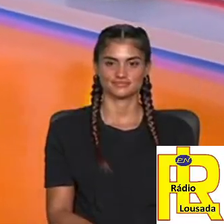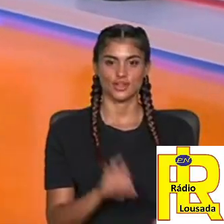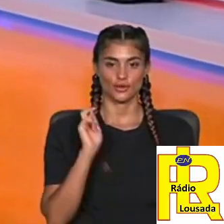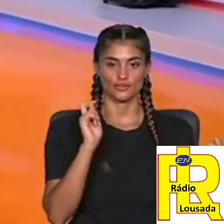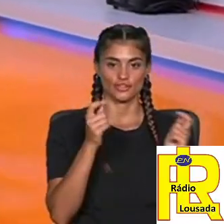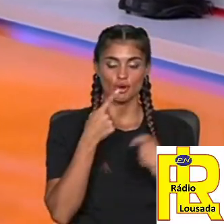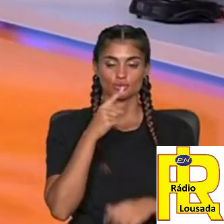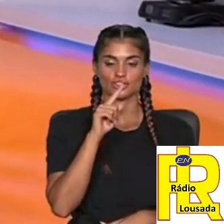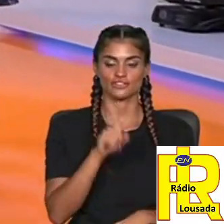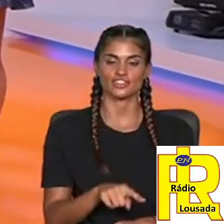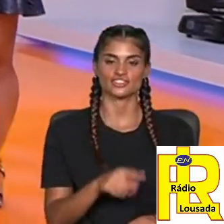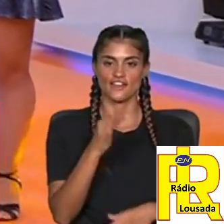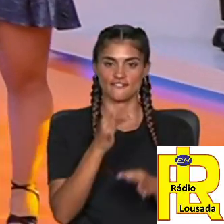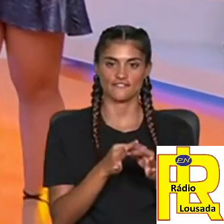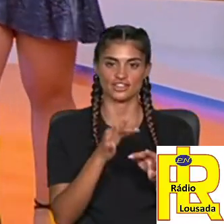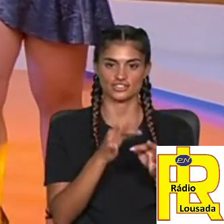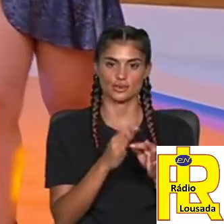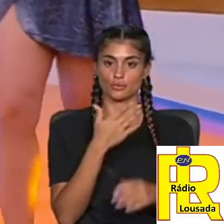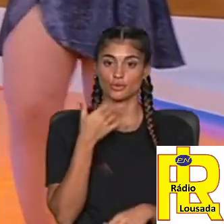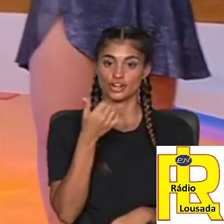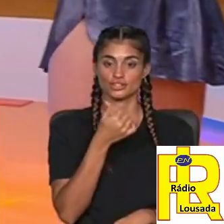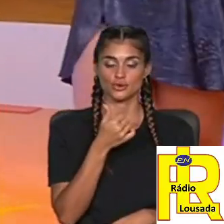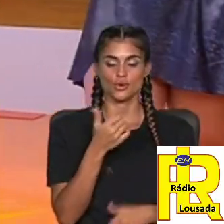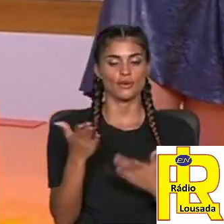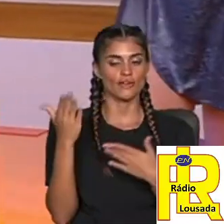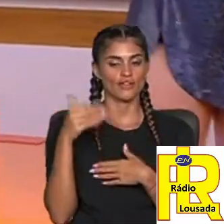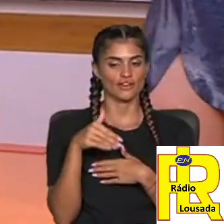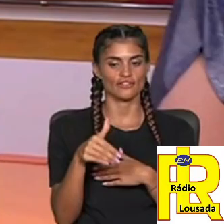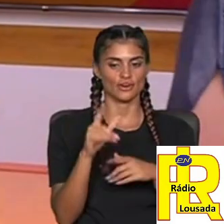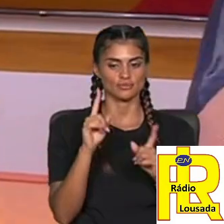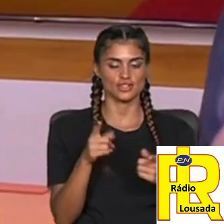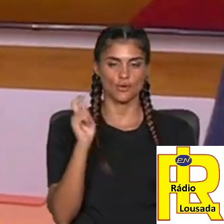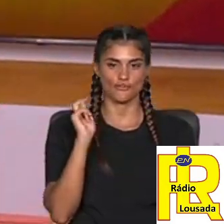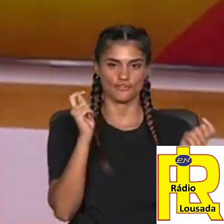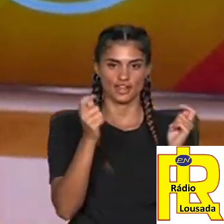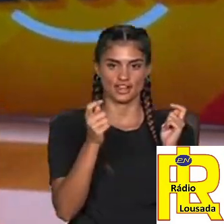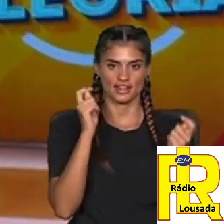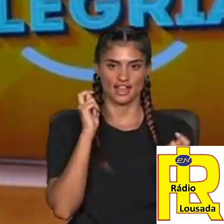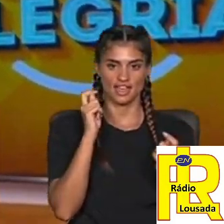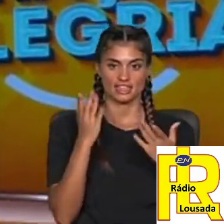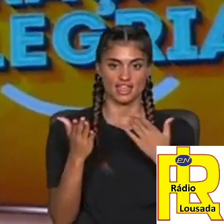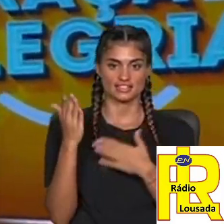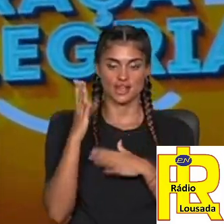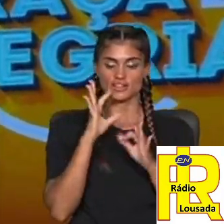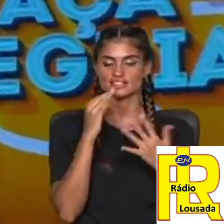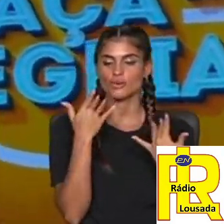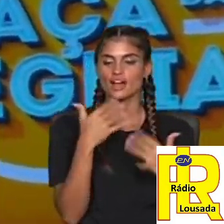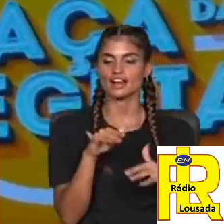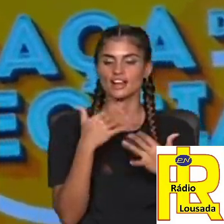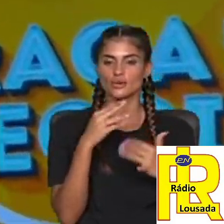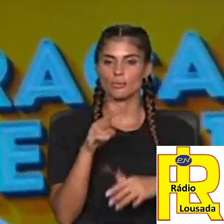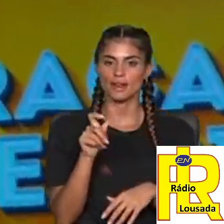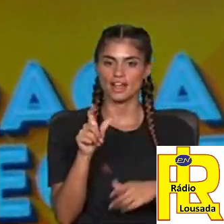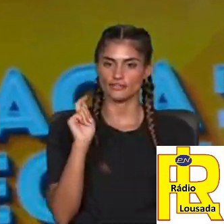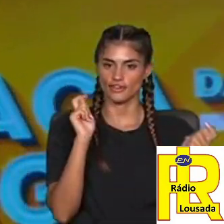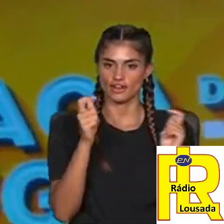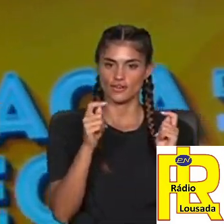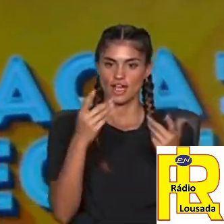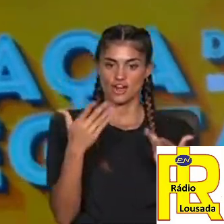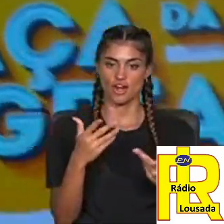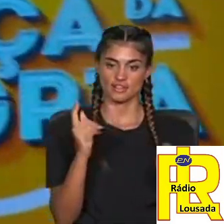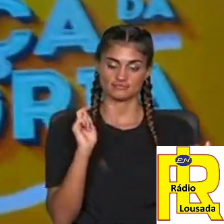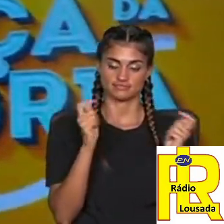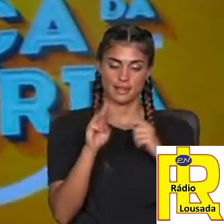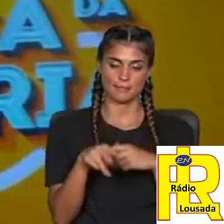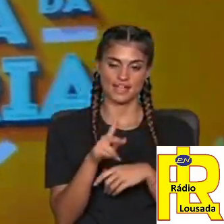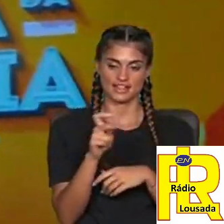costa que mirar. A festa está bonita, o ano vai começar. Ora, mira, mira, mira, dançando com alegria. O Manel já virou, agora mira a